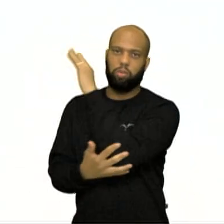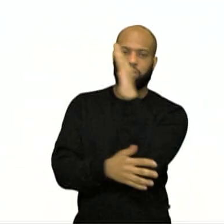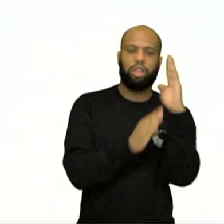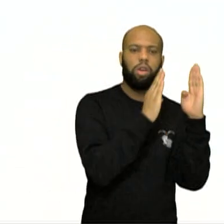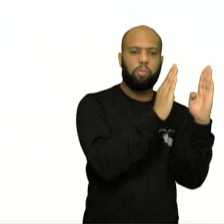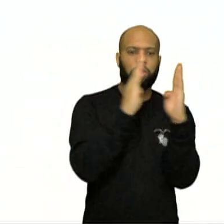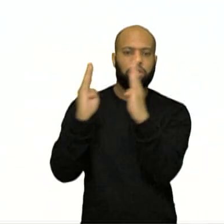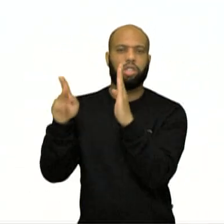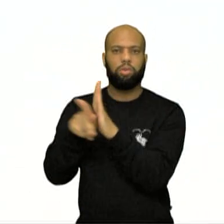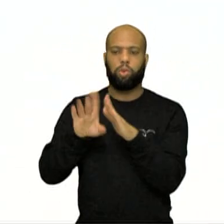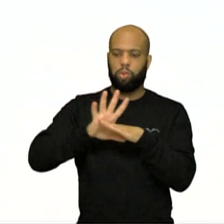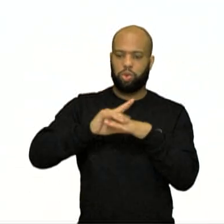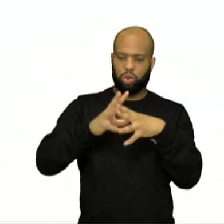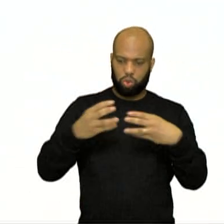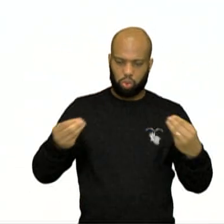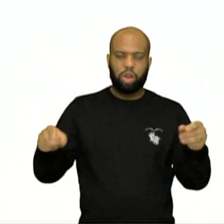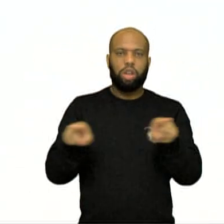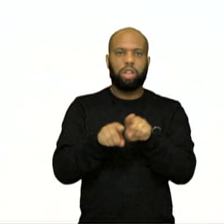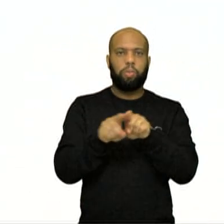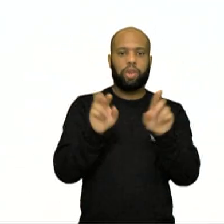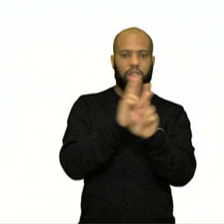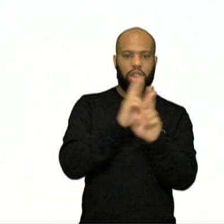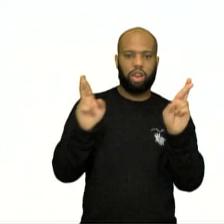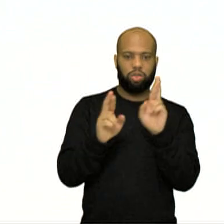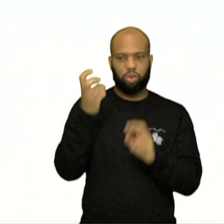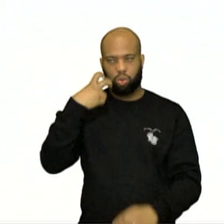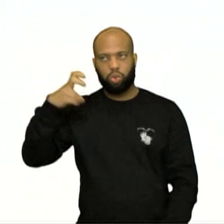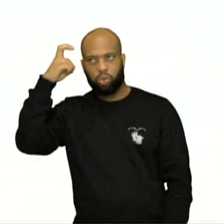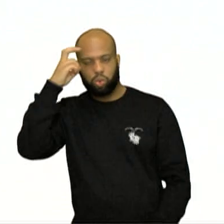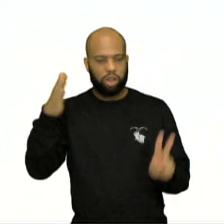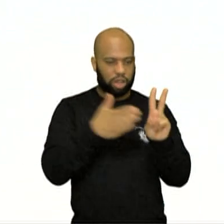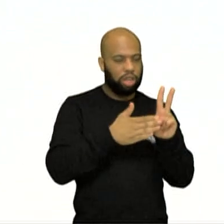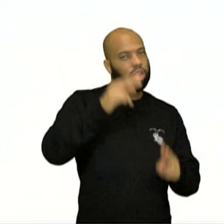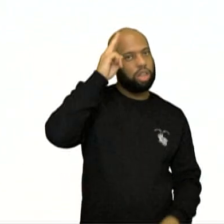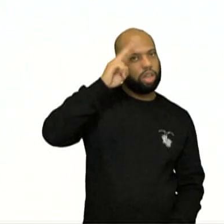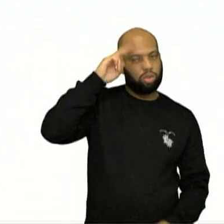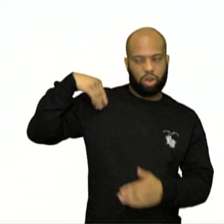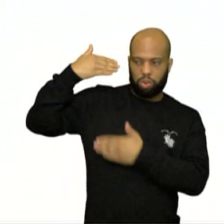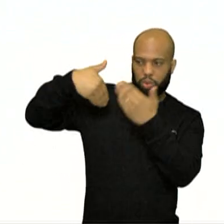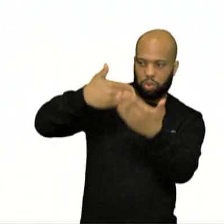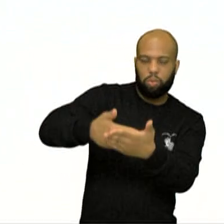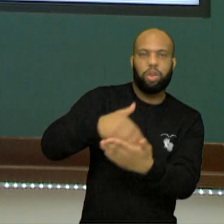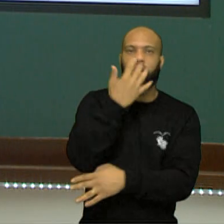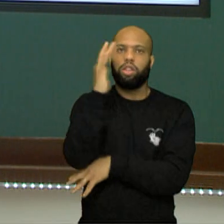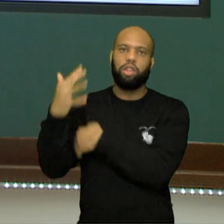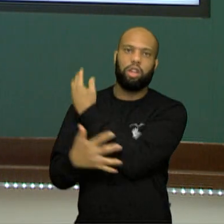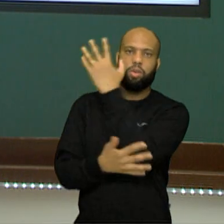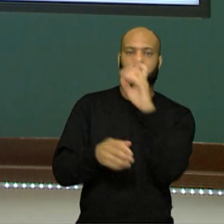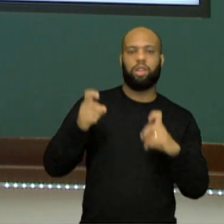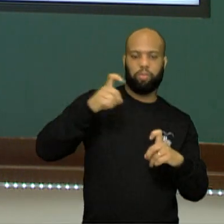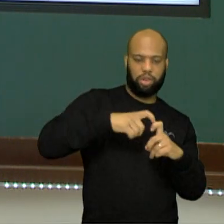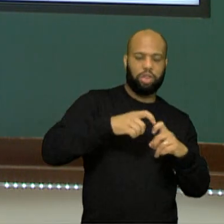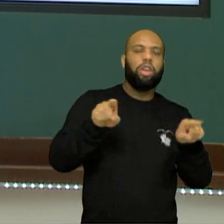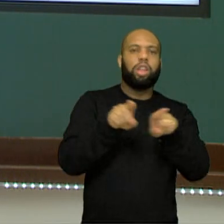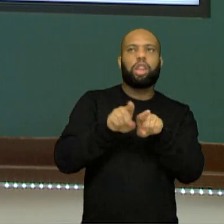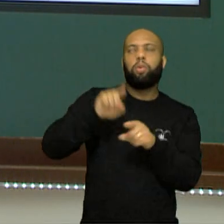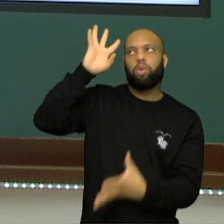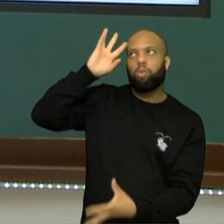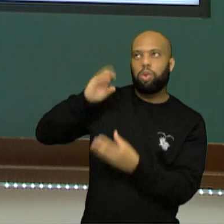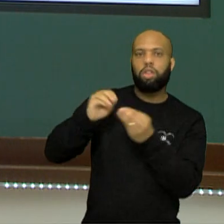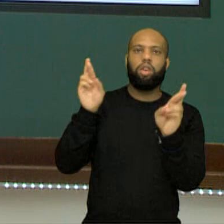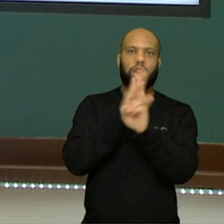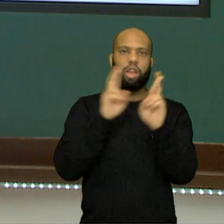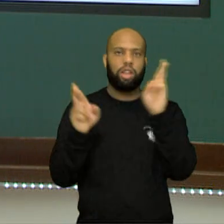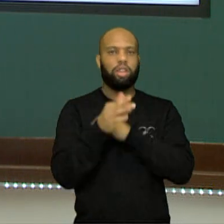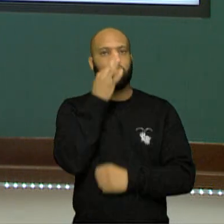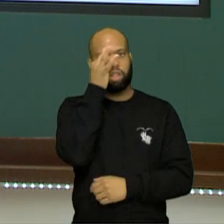processo de cura, relacionamos a cultura indígena com a história das plantas medicinais e também compreendemos a relação dessas